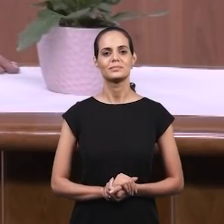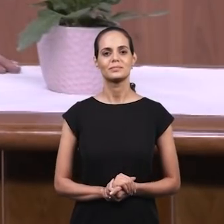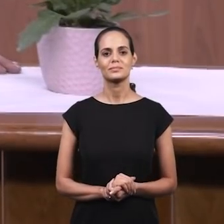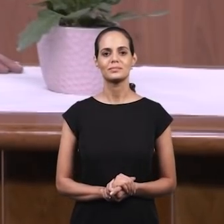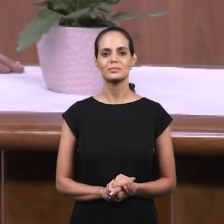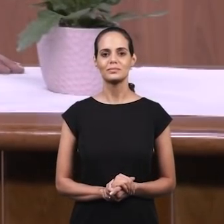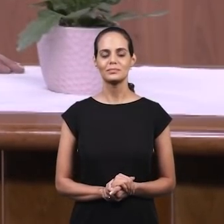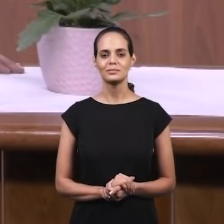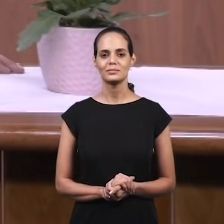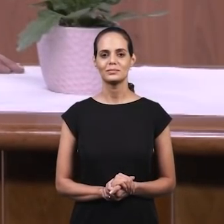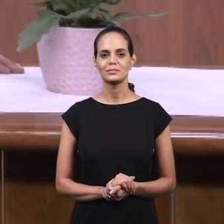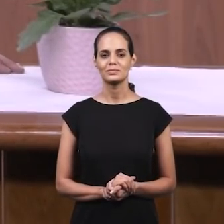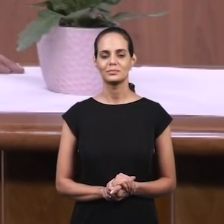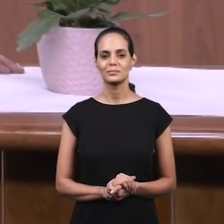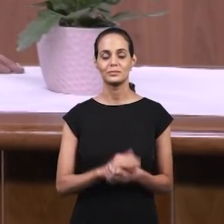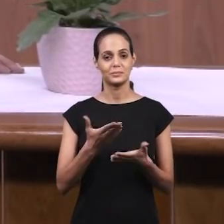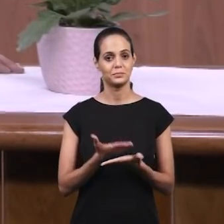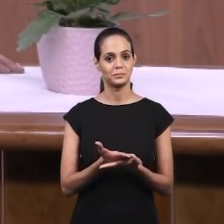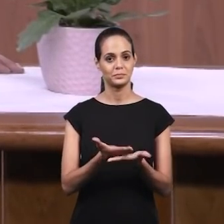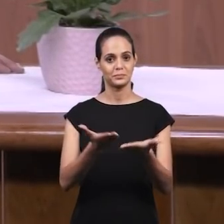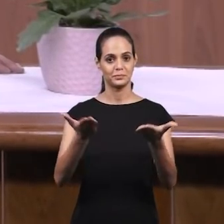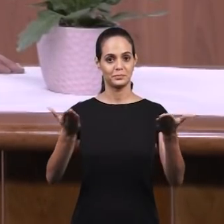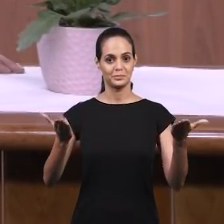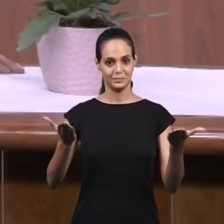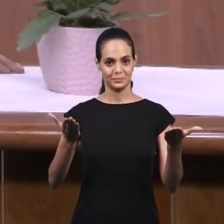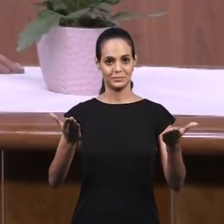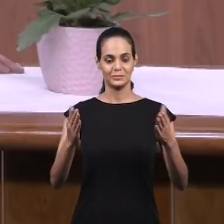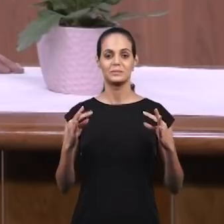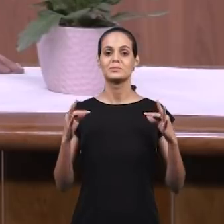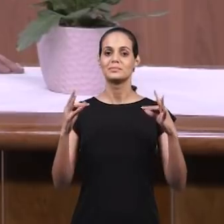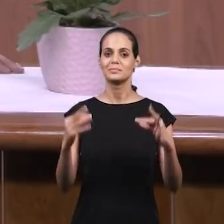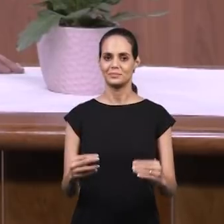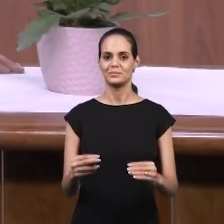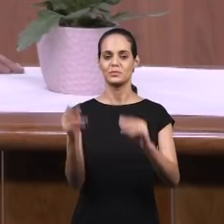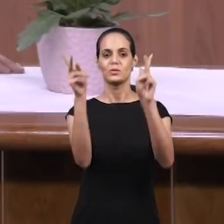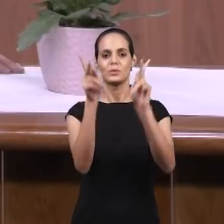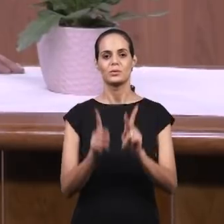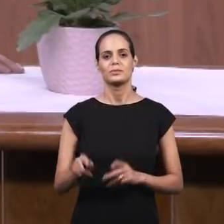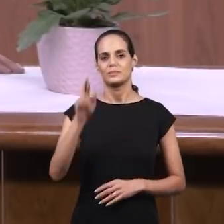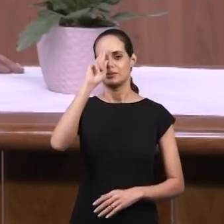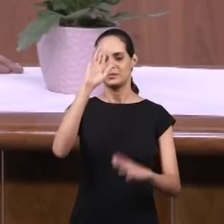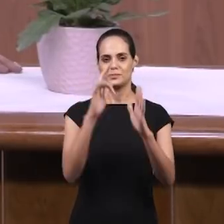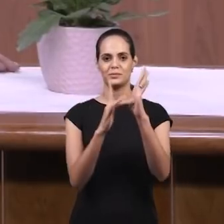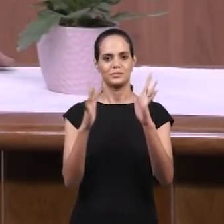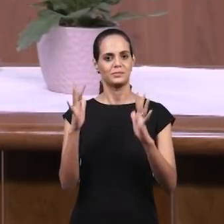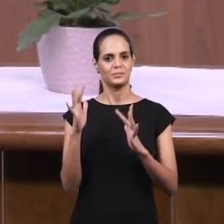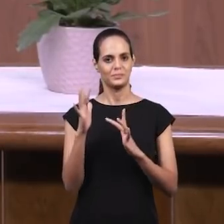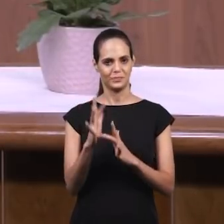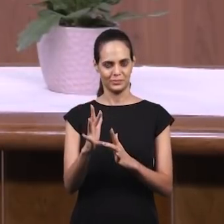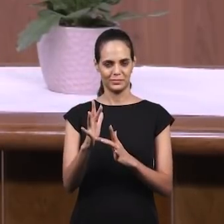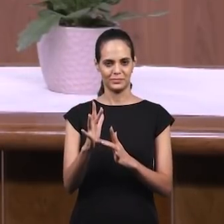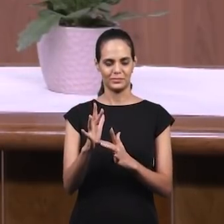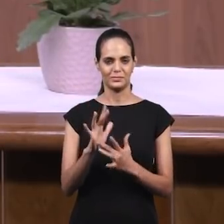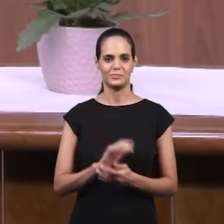Glória a Jesus. Eu saúdo a todos com a paz do Senhor Jesus.